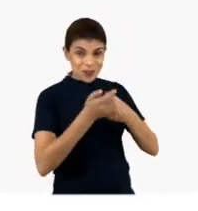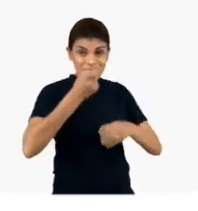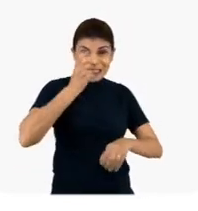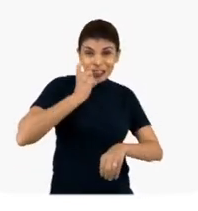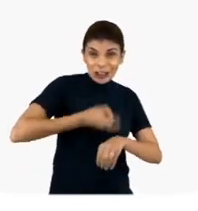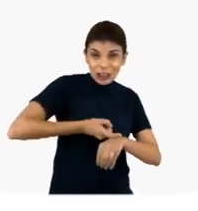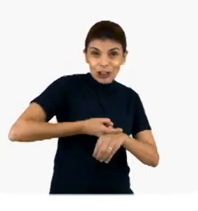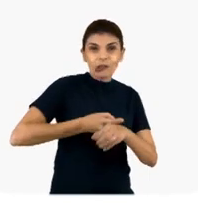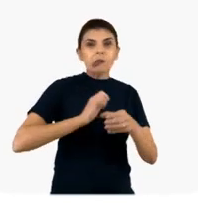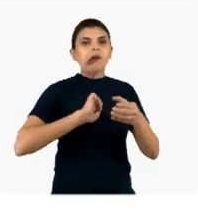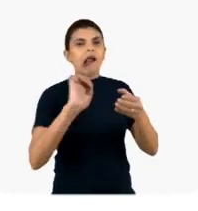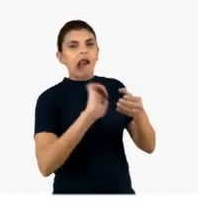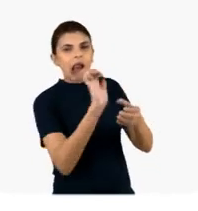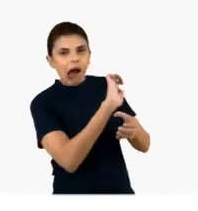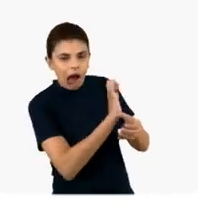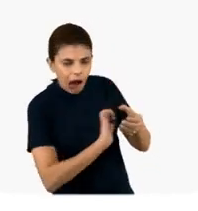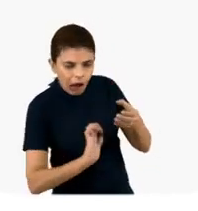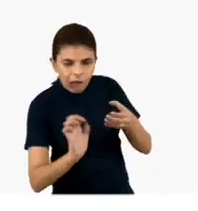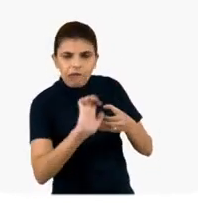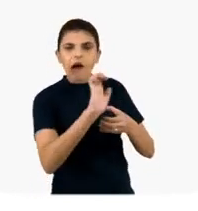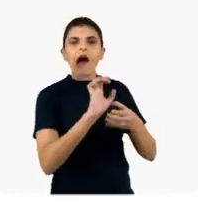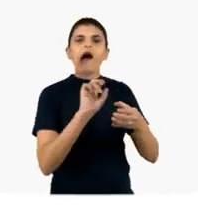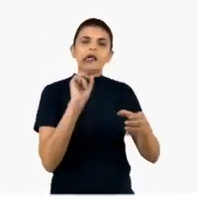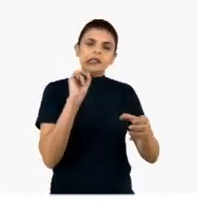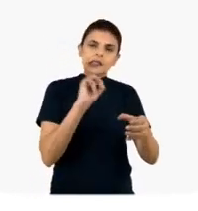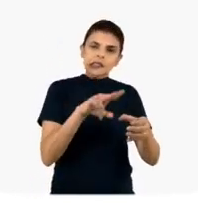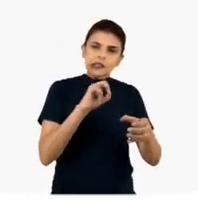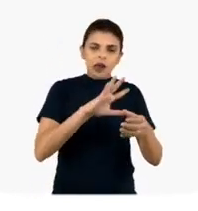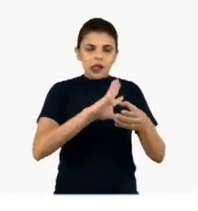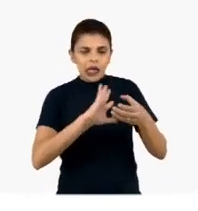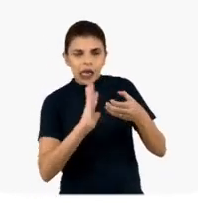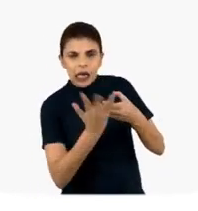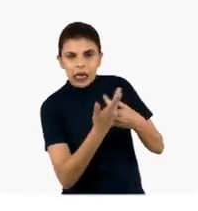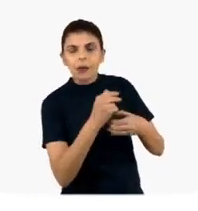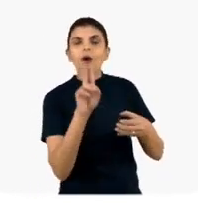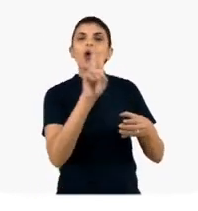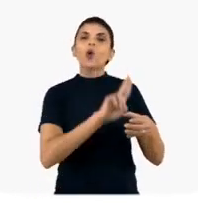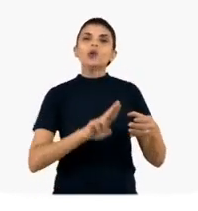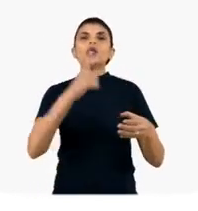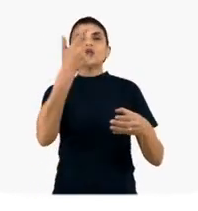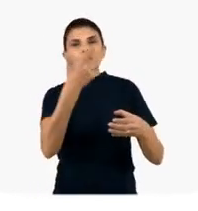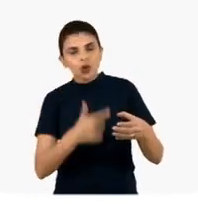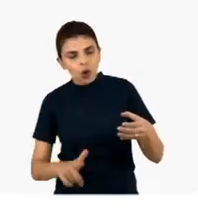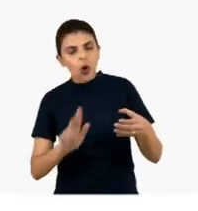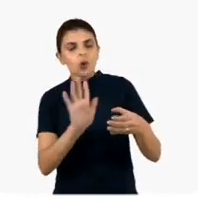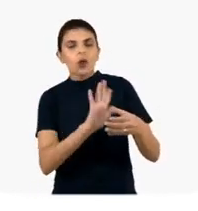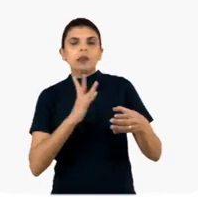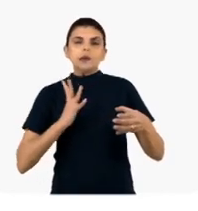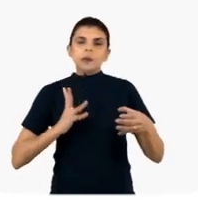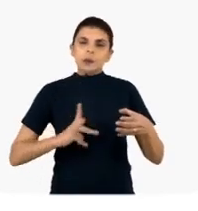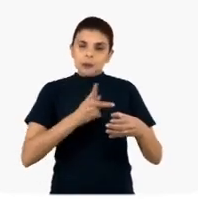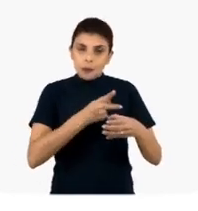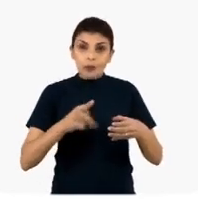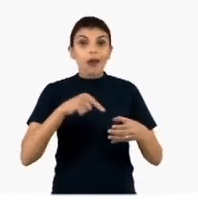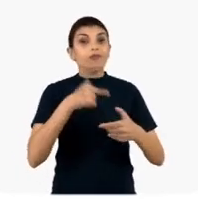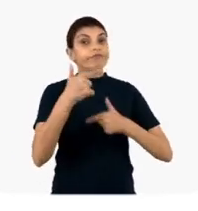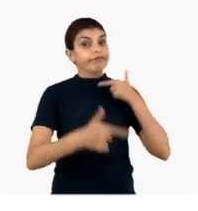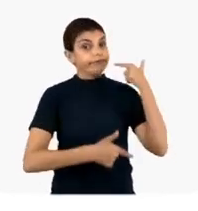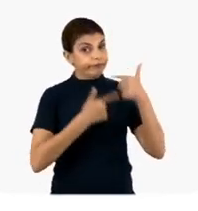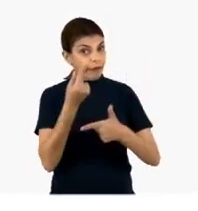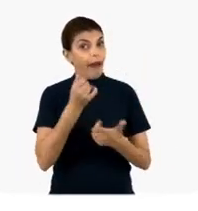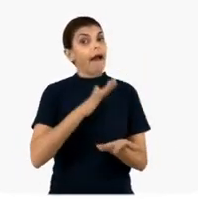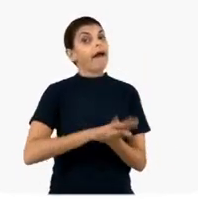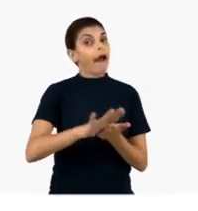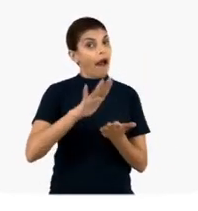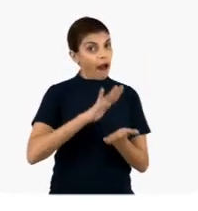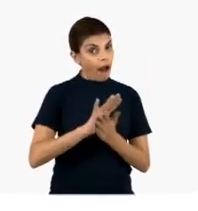ou um sistema rígido, eu preciso descontaminar ele toda vez que for utilizar e também esterilizar. E esse é o verdadeiro